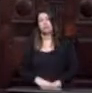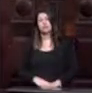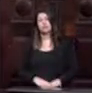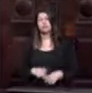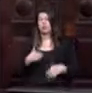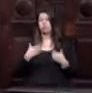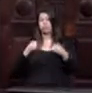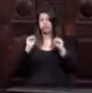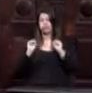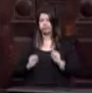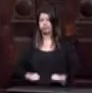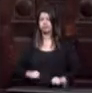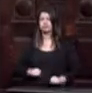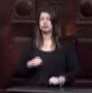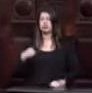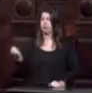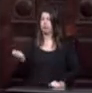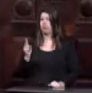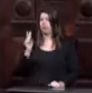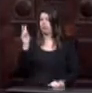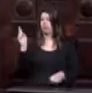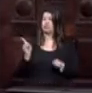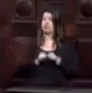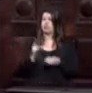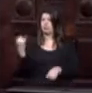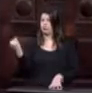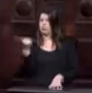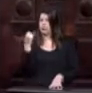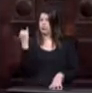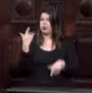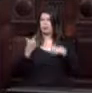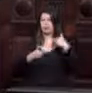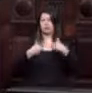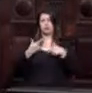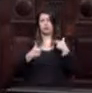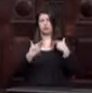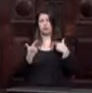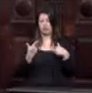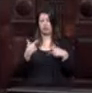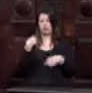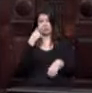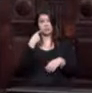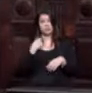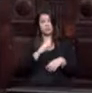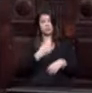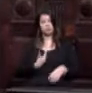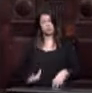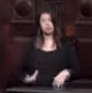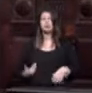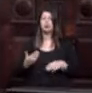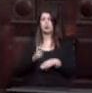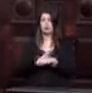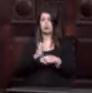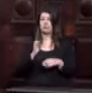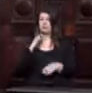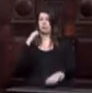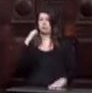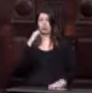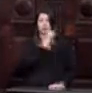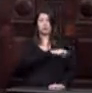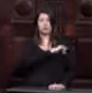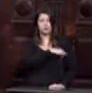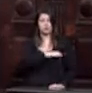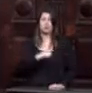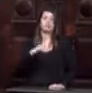sou testemunha do valor e da importância desse trabalho. A Defensoria Pública do Estado do Rio de Janeiro está ao lado